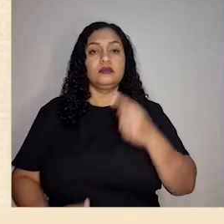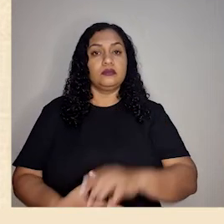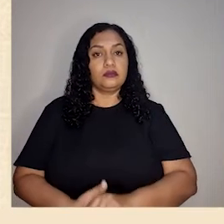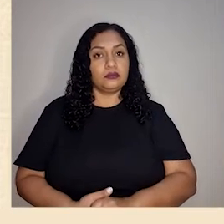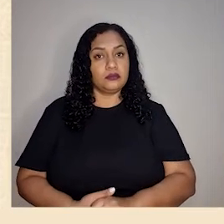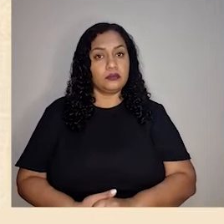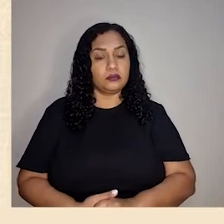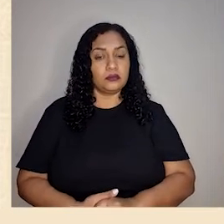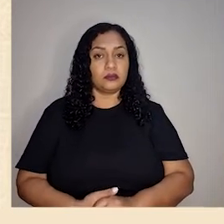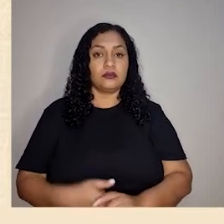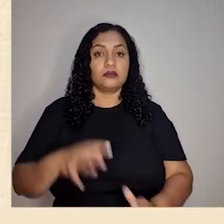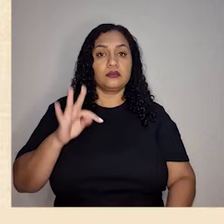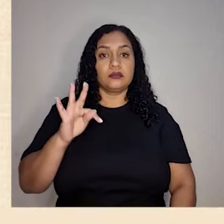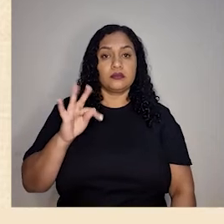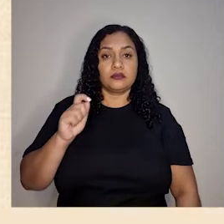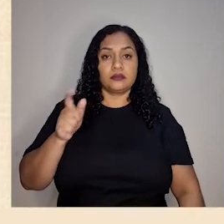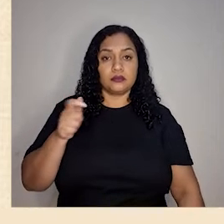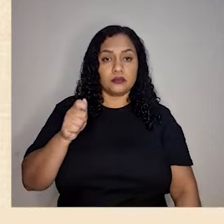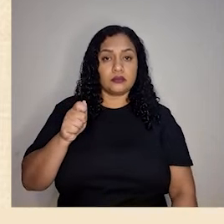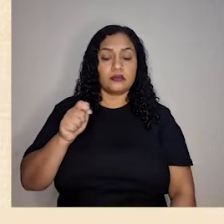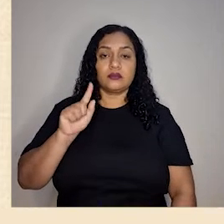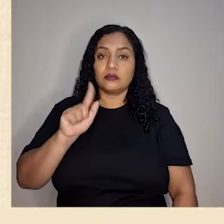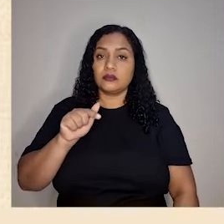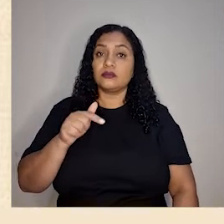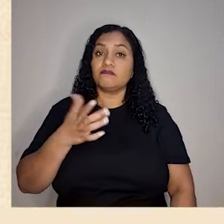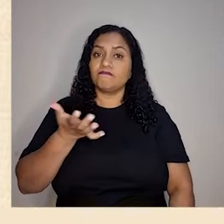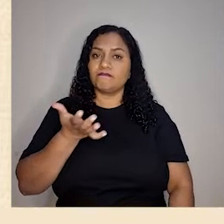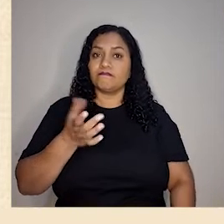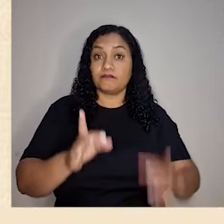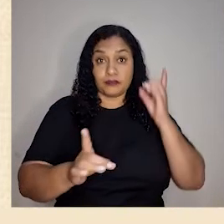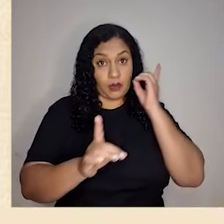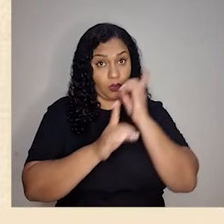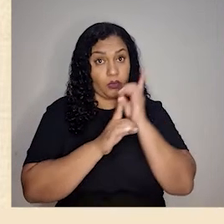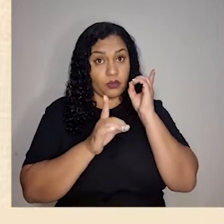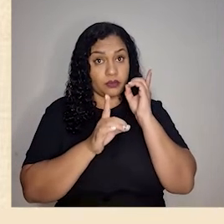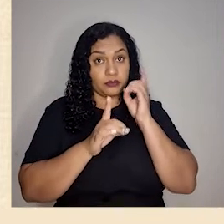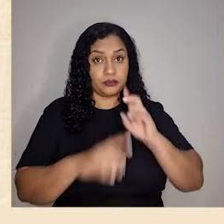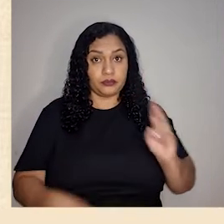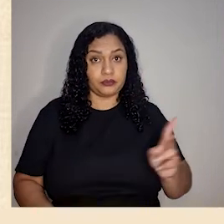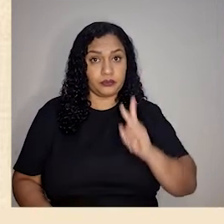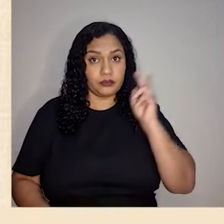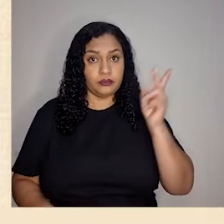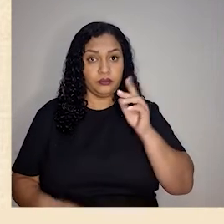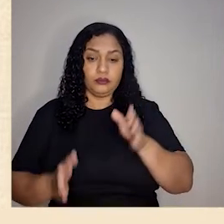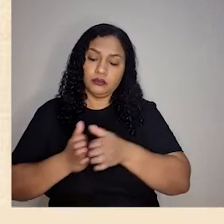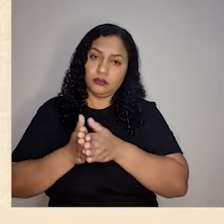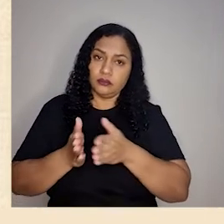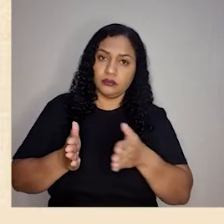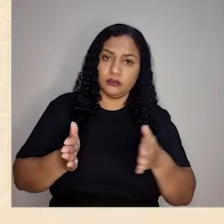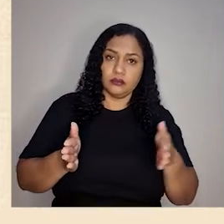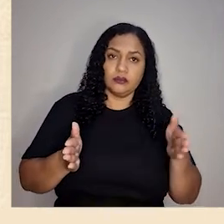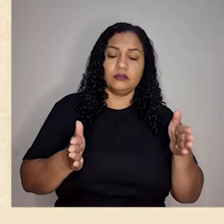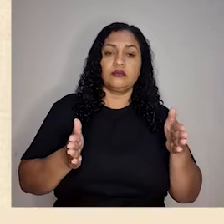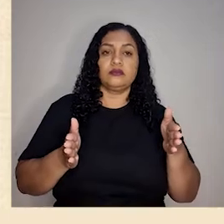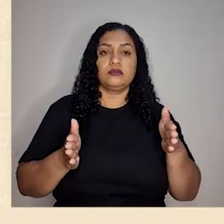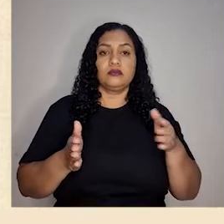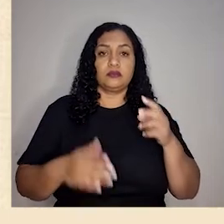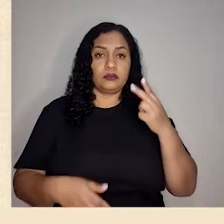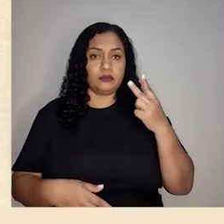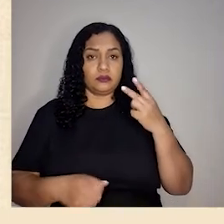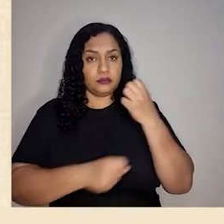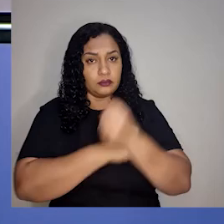também a taxa é o que nós queremos em comprar e o tempo tá aqui